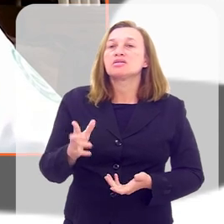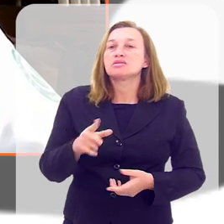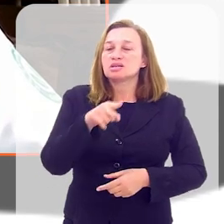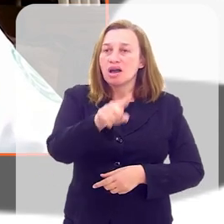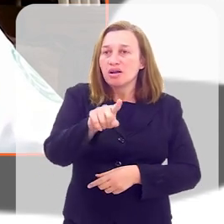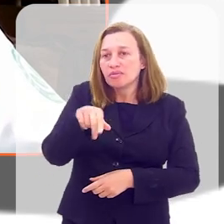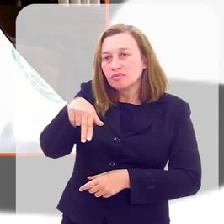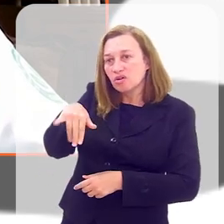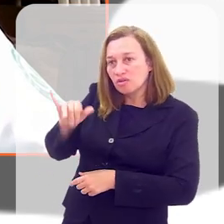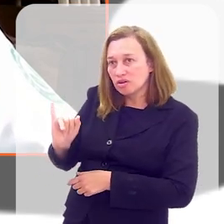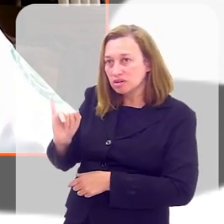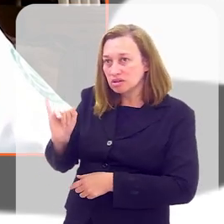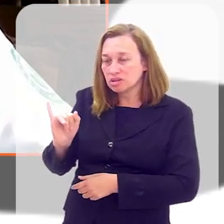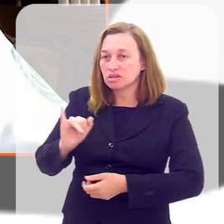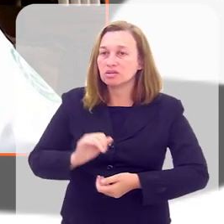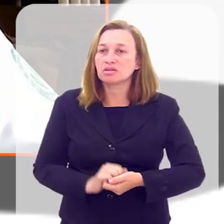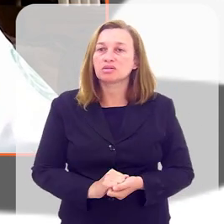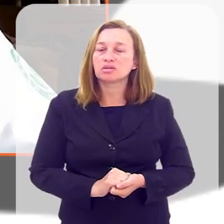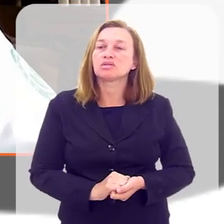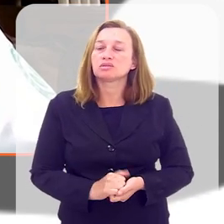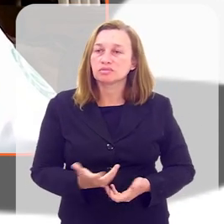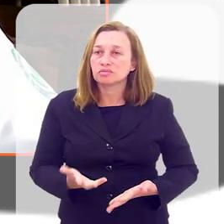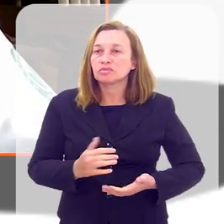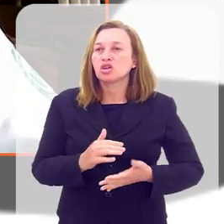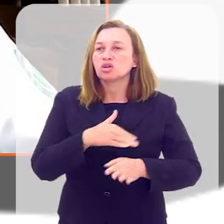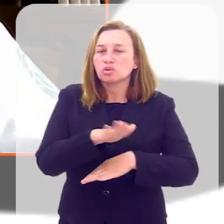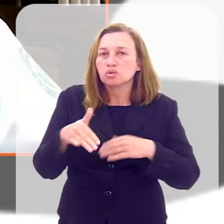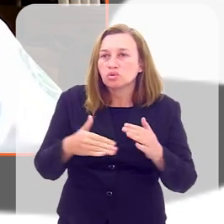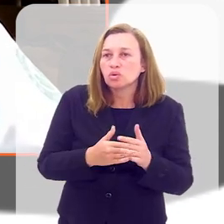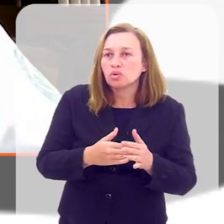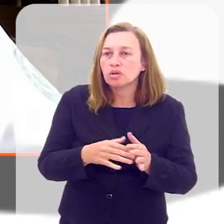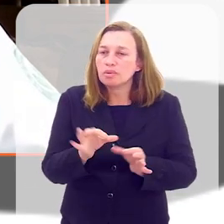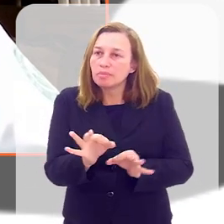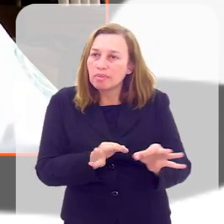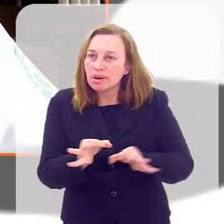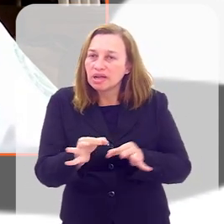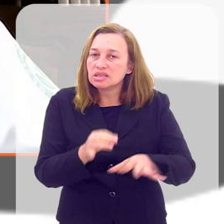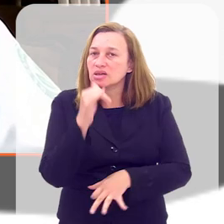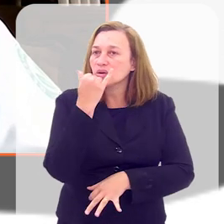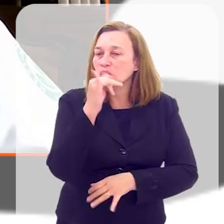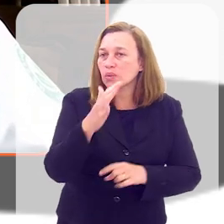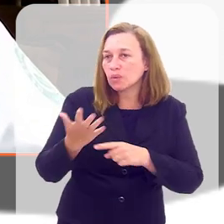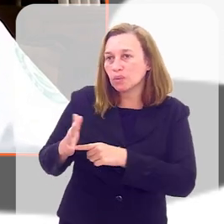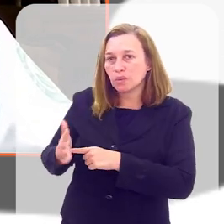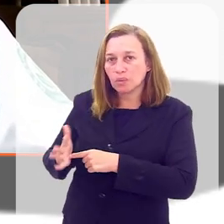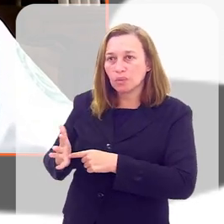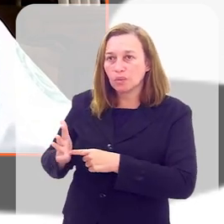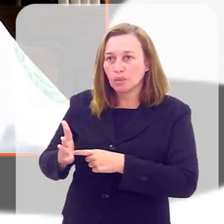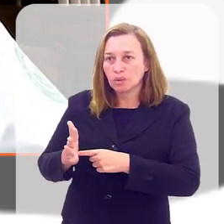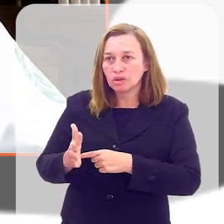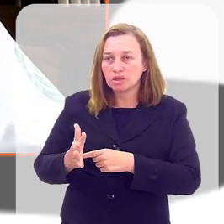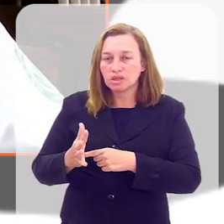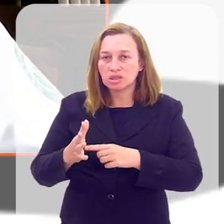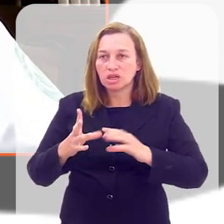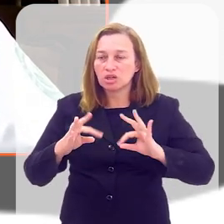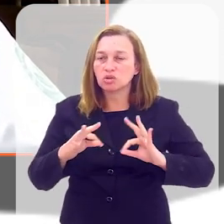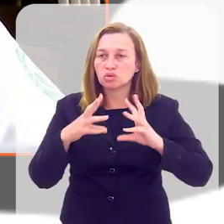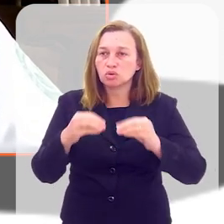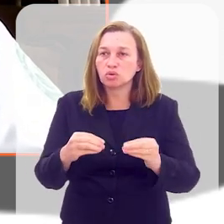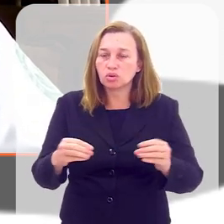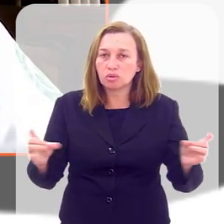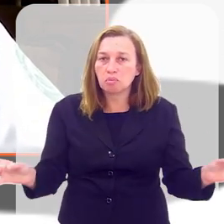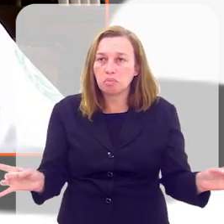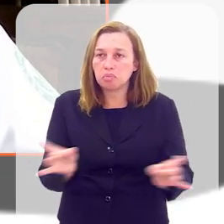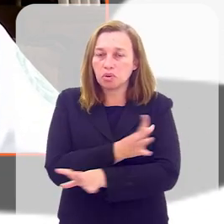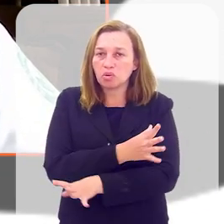para poder tá atender essa essa demanda aí toda parte de instalações elétrica hidráulica são entregas juntos a obra